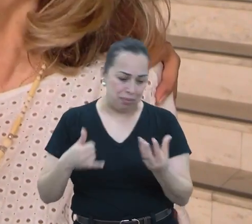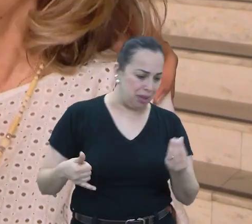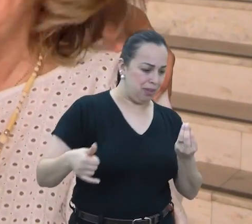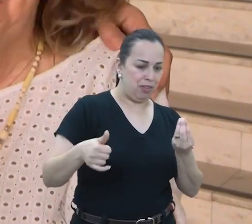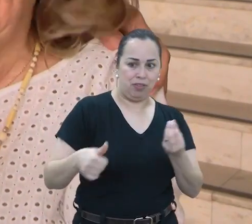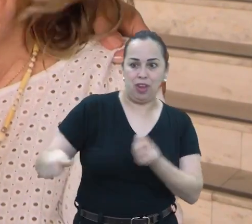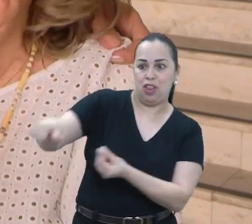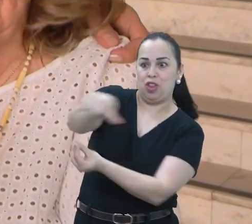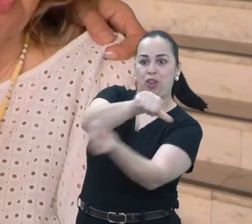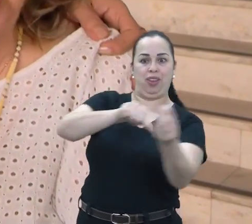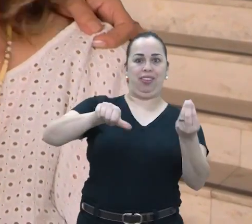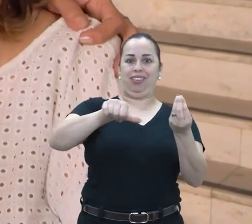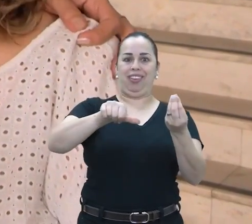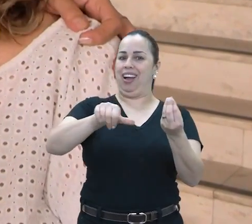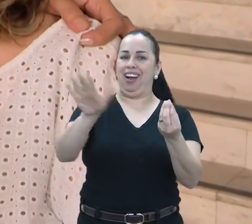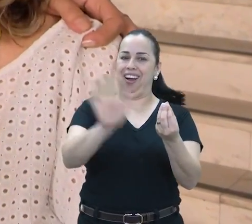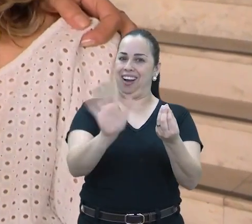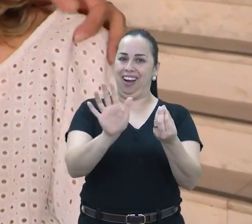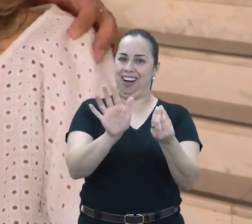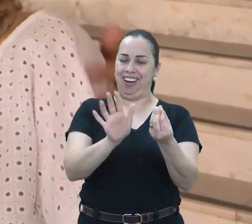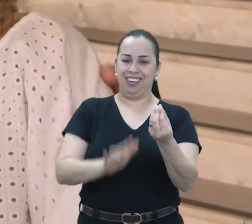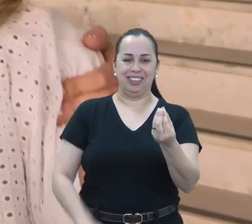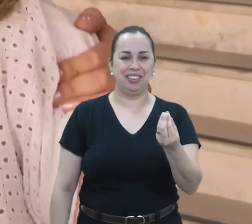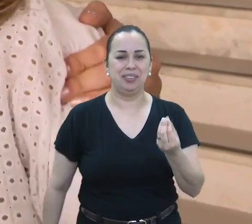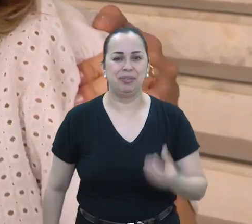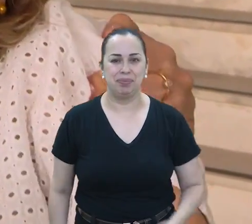minha vida pela vida de ninguém.